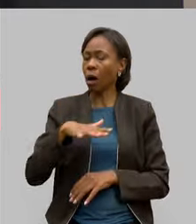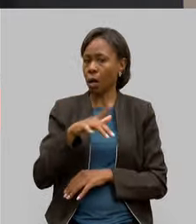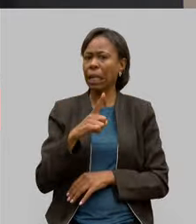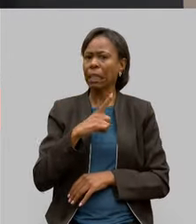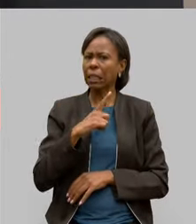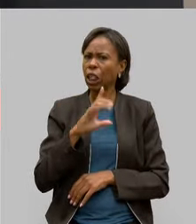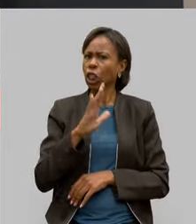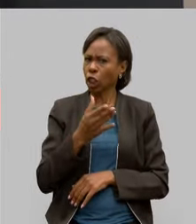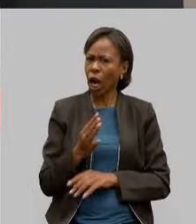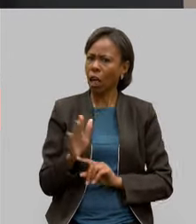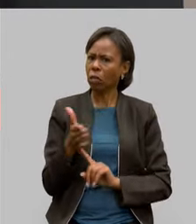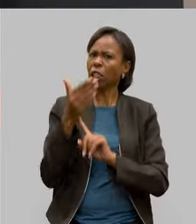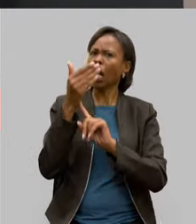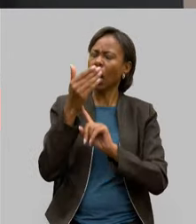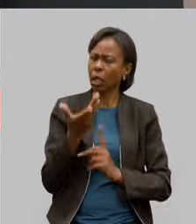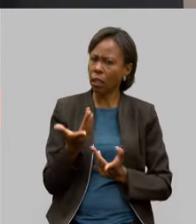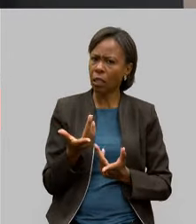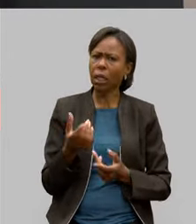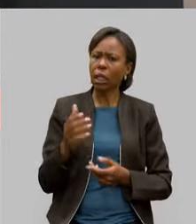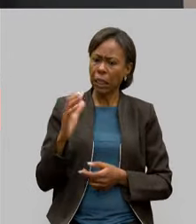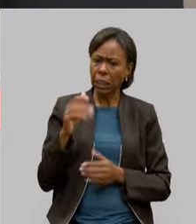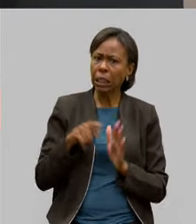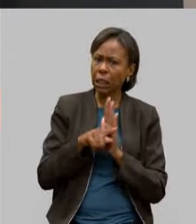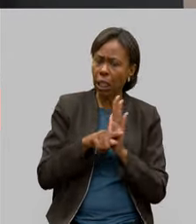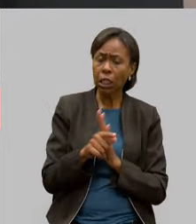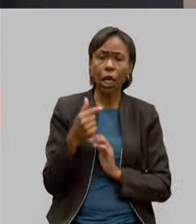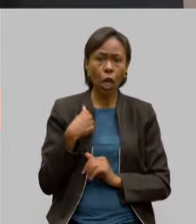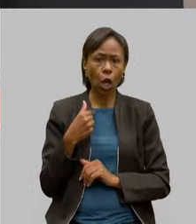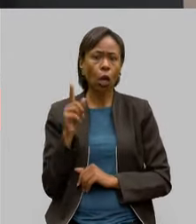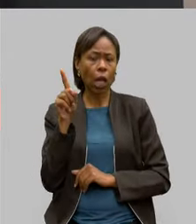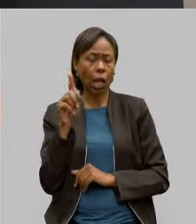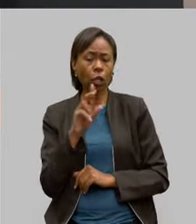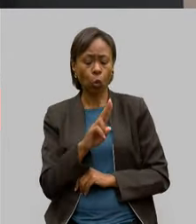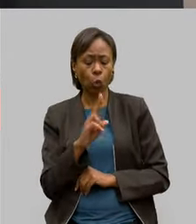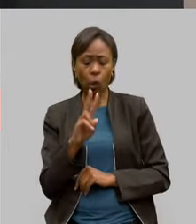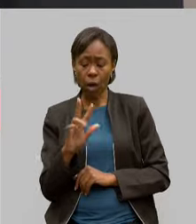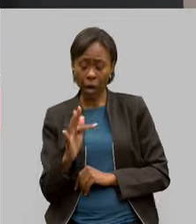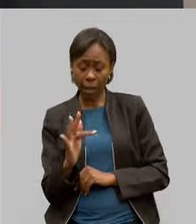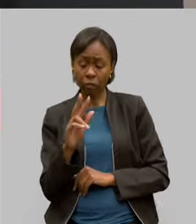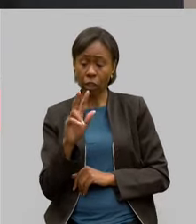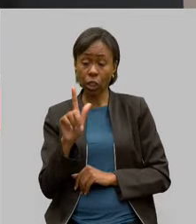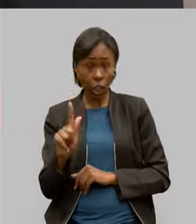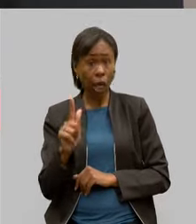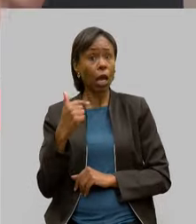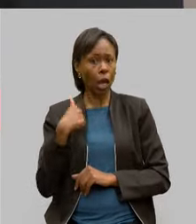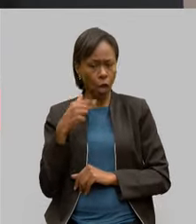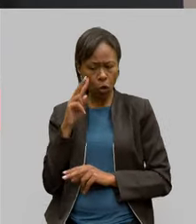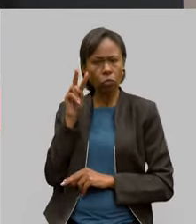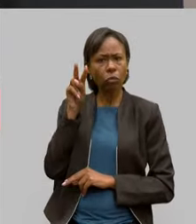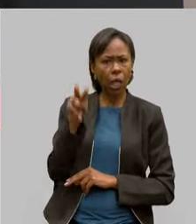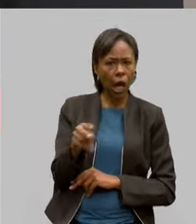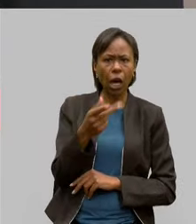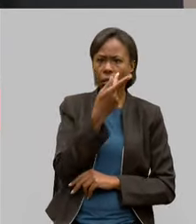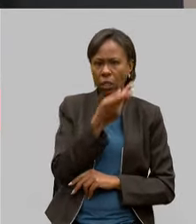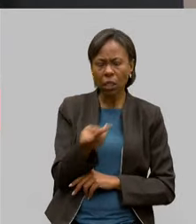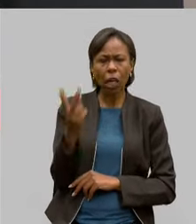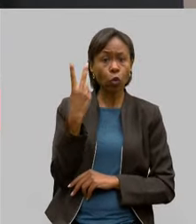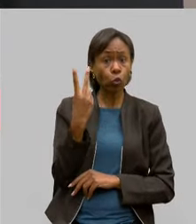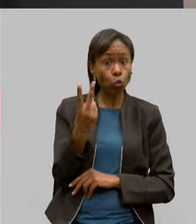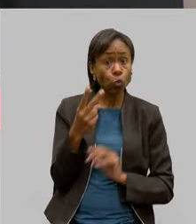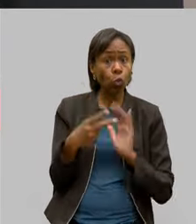ciências ocorrendo dentro do Brasil eu tive lá na UFV no plantio da ua lá fui lá duas vezes já com o Sérgio que tá lá fazendo seu